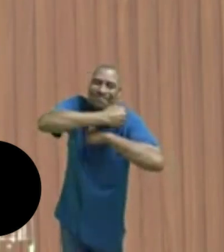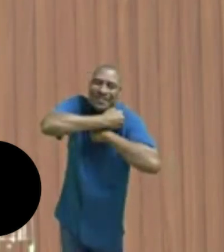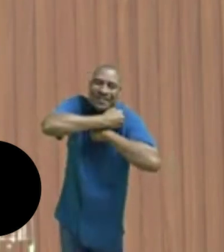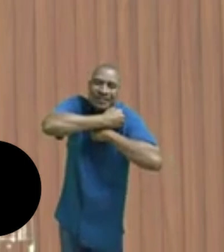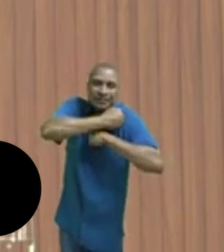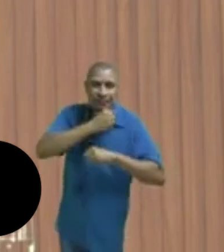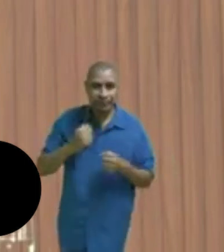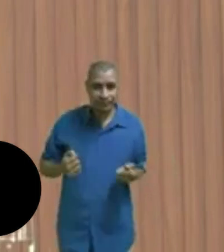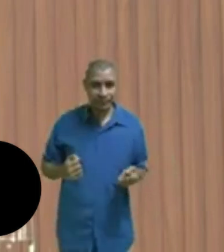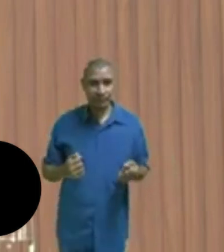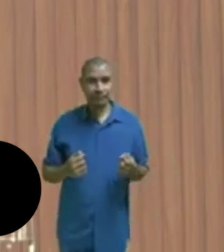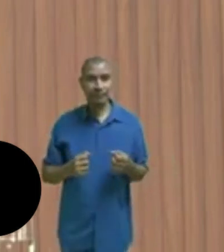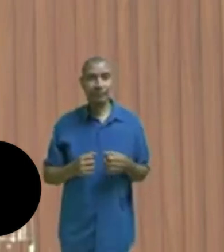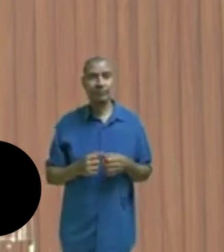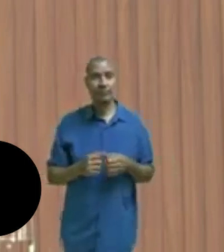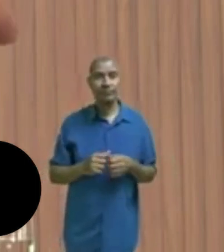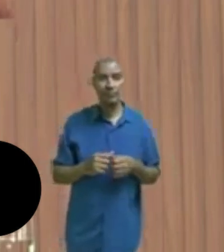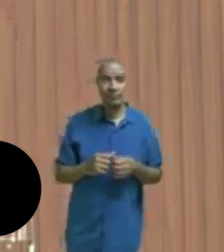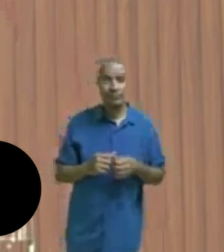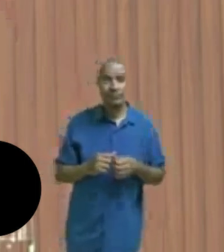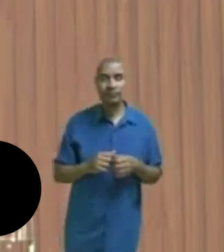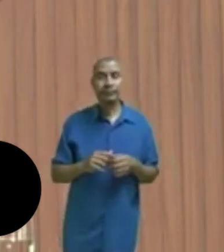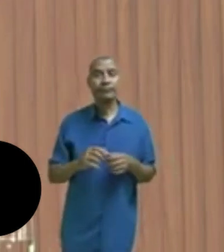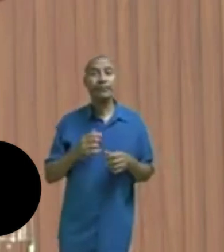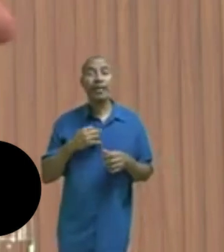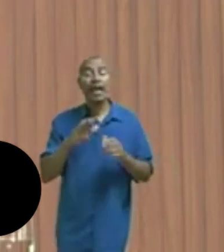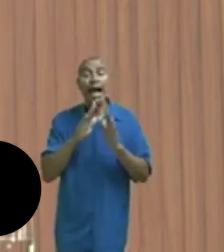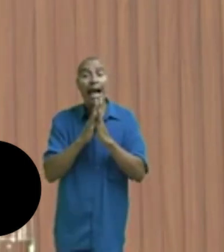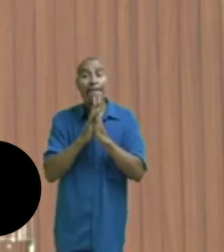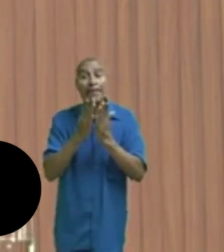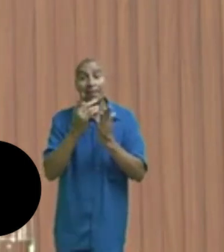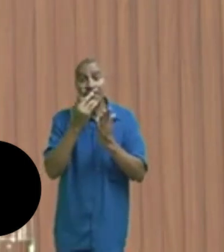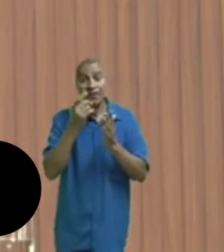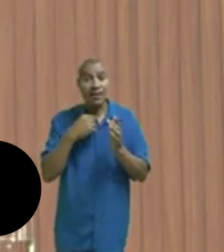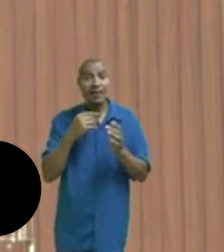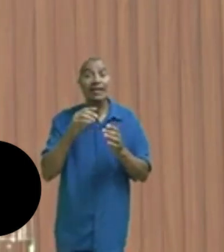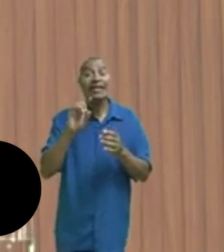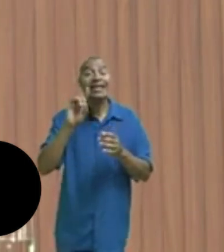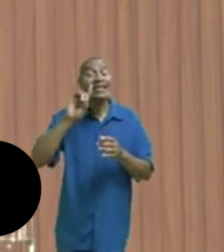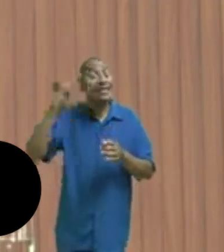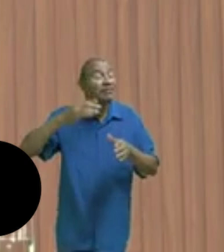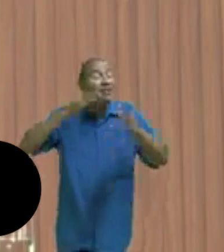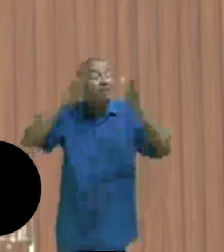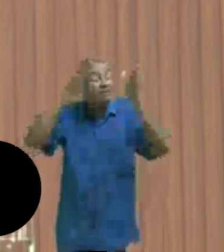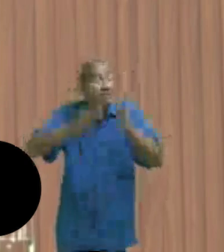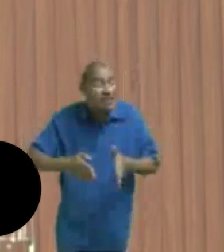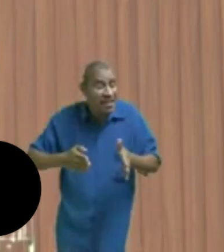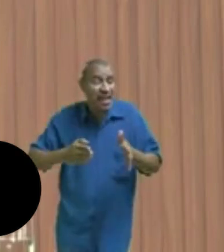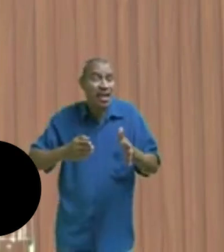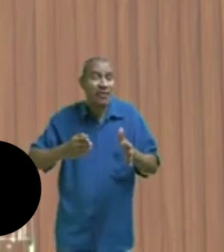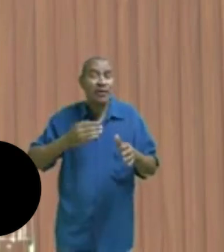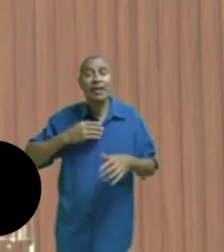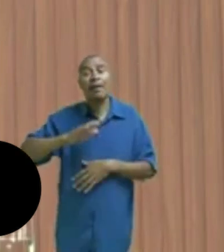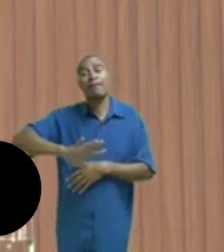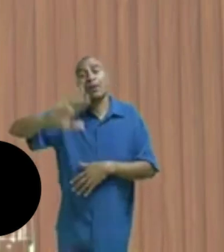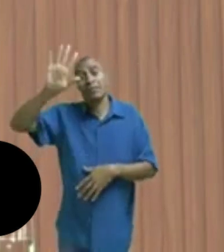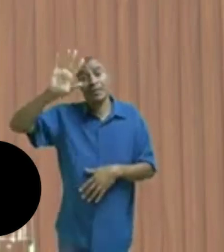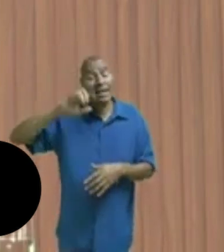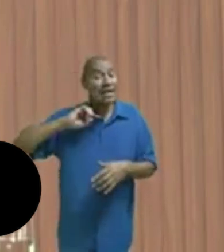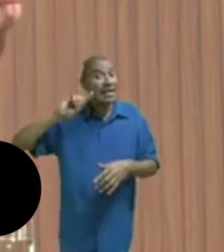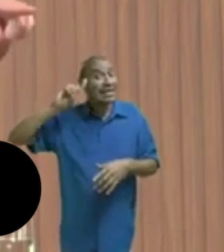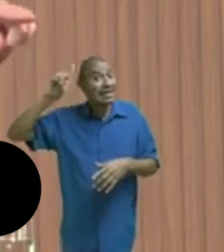ele falava um pouco dessa experiência. Ele disse: o nosso Deus é um Deus fiel às suas promessas. Se ele se envolveu com a